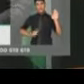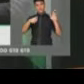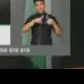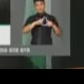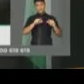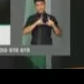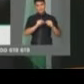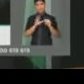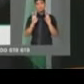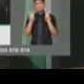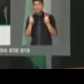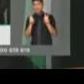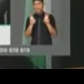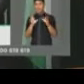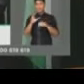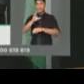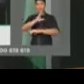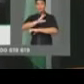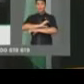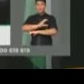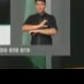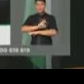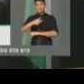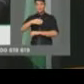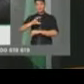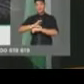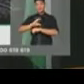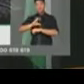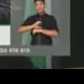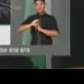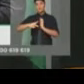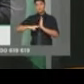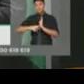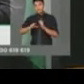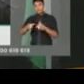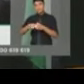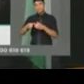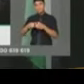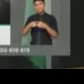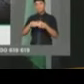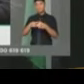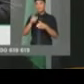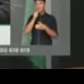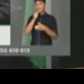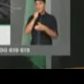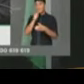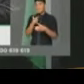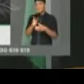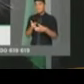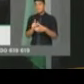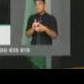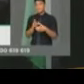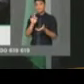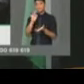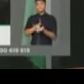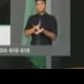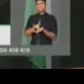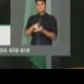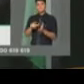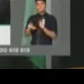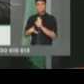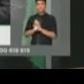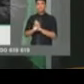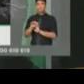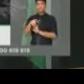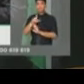Nós temos em Brasília mais de 1.000 condomínios que não foram ainda regularizados. E todos os candidatos, inclusive